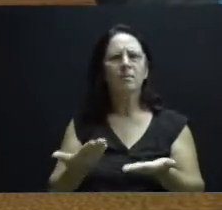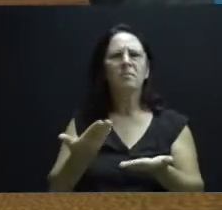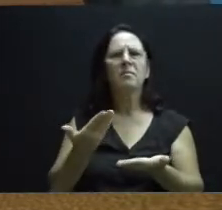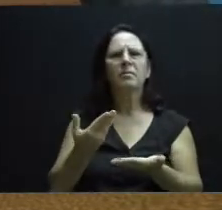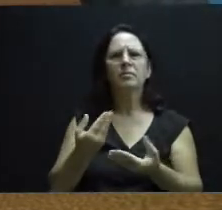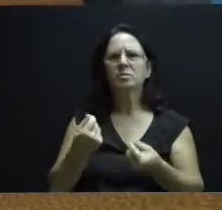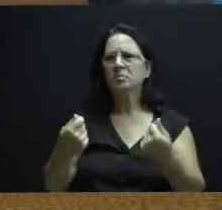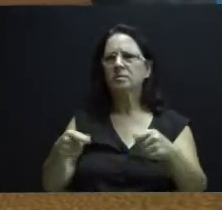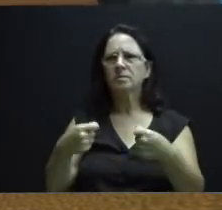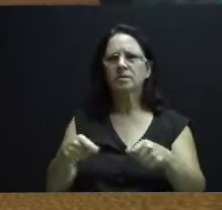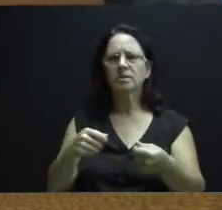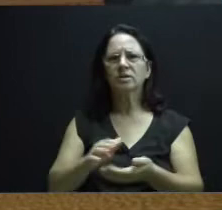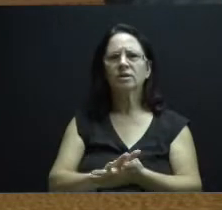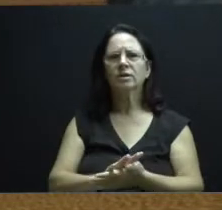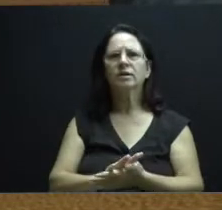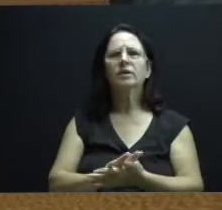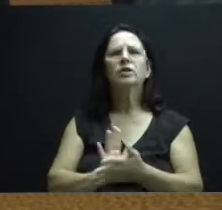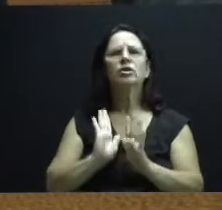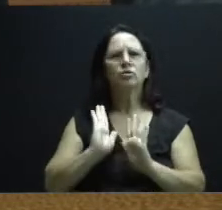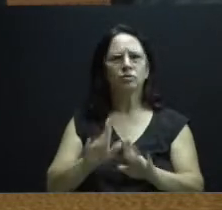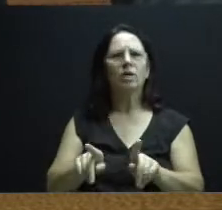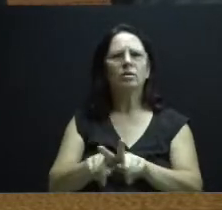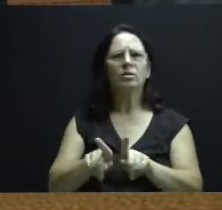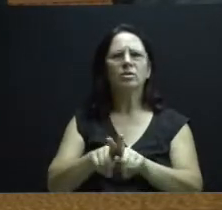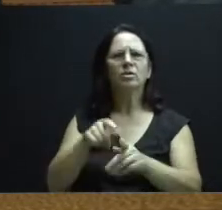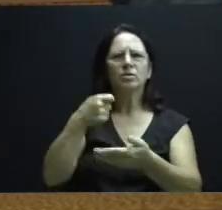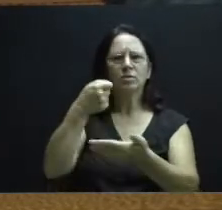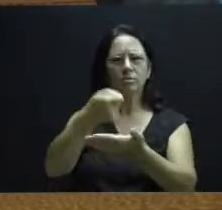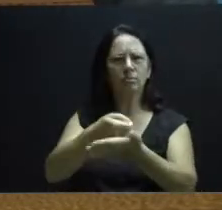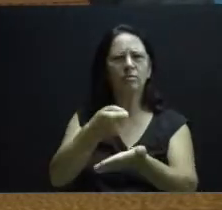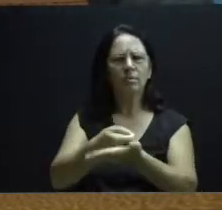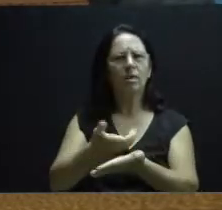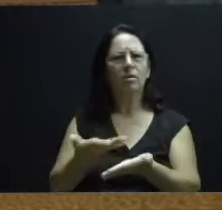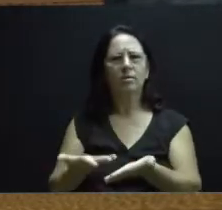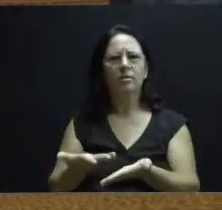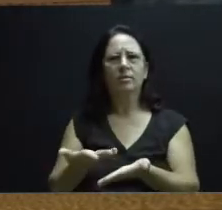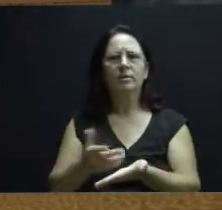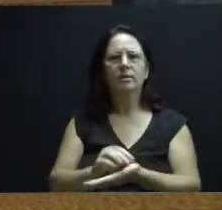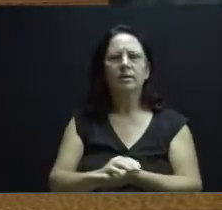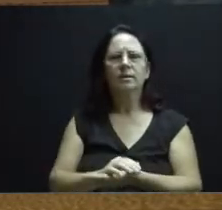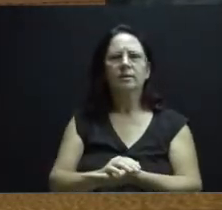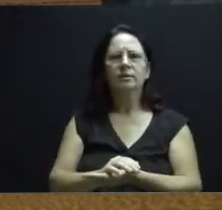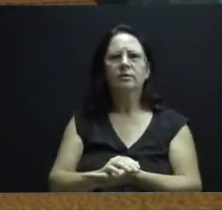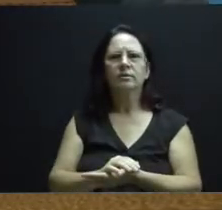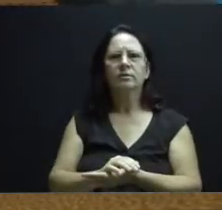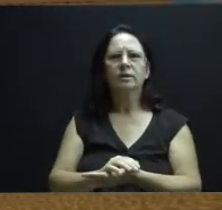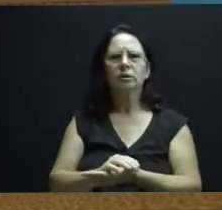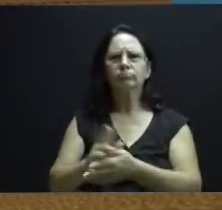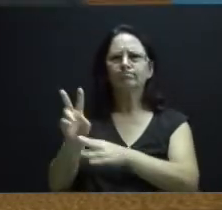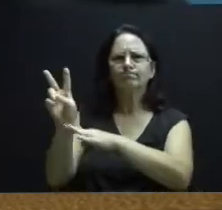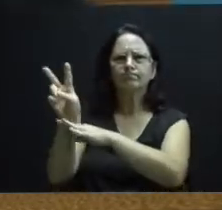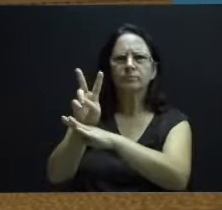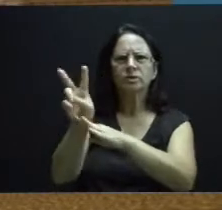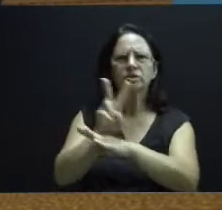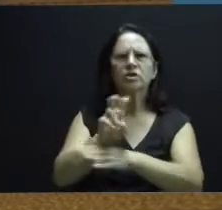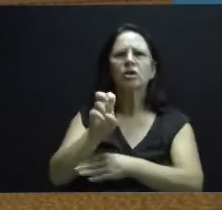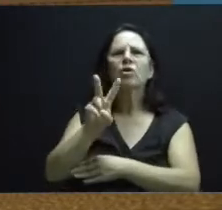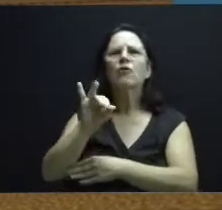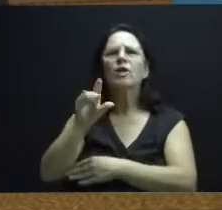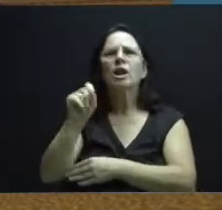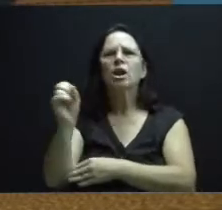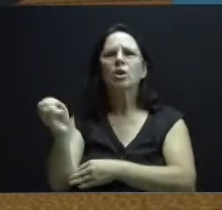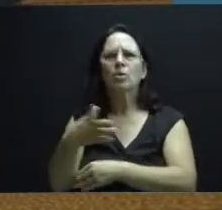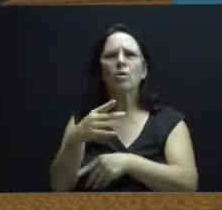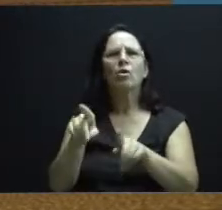já que está na operação delegada e quem paga o município que colocam pra fazer patrulhamento na vila nova onde